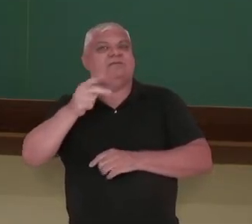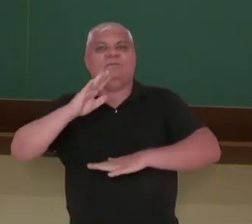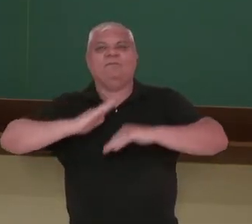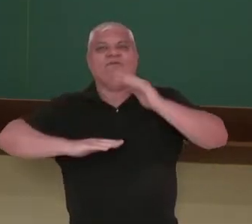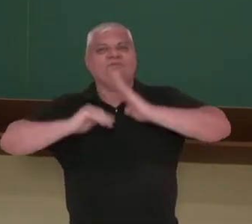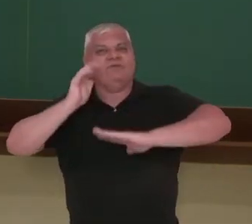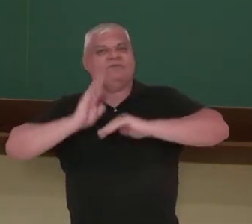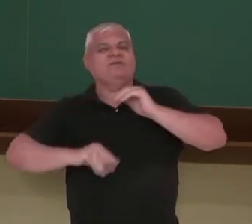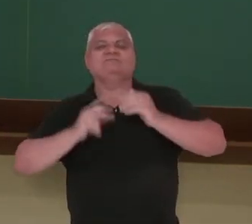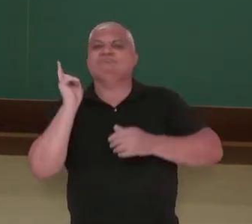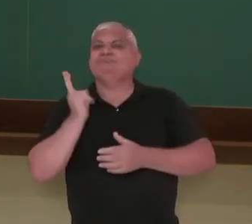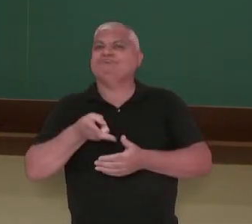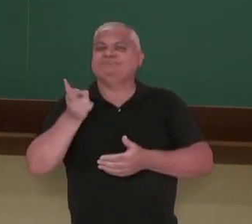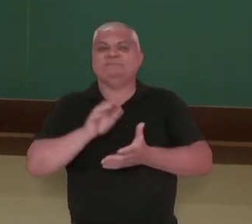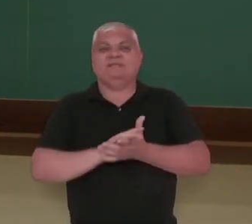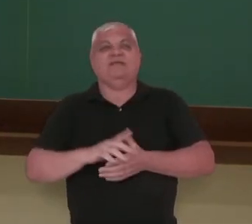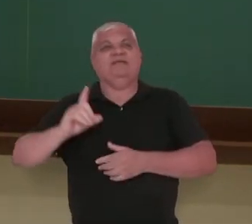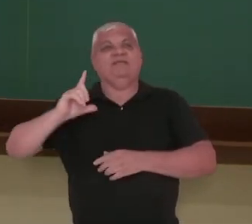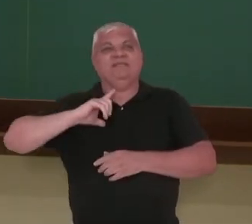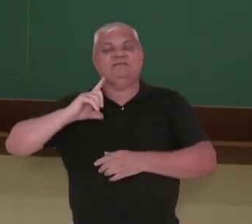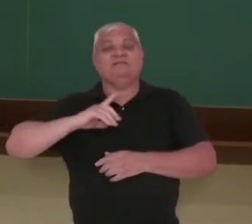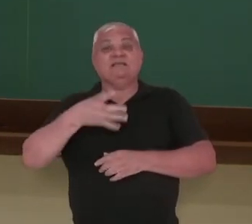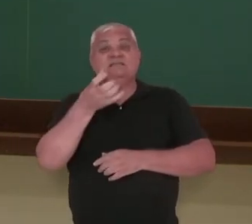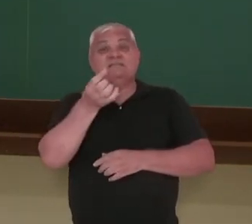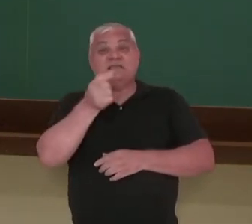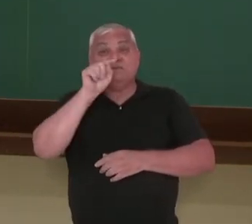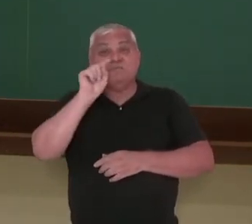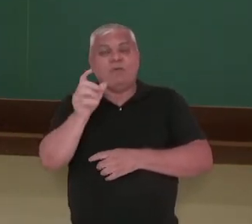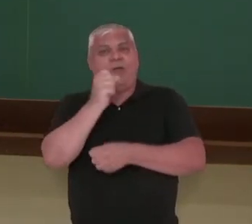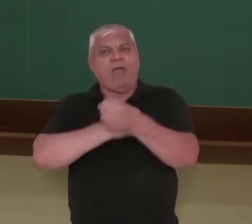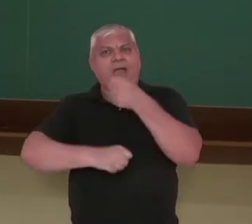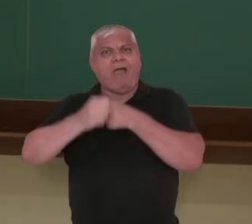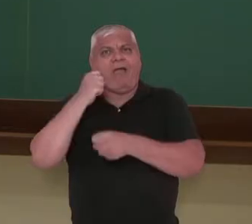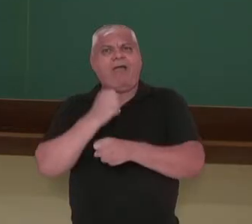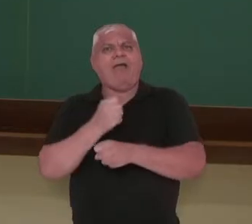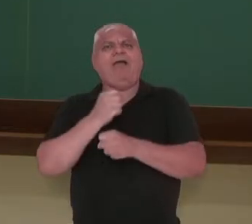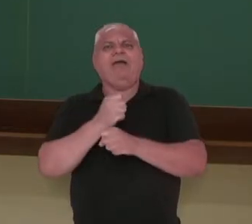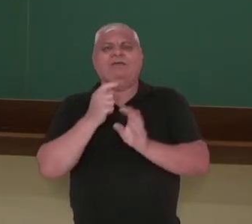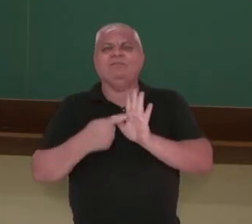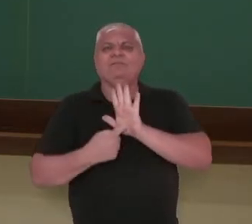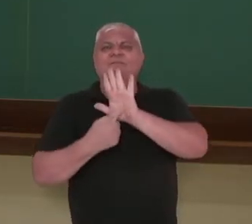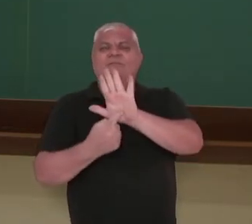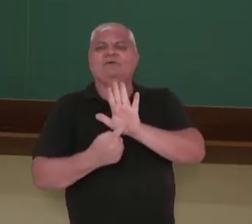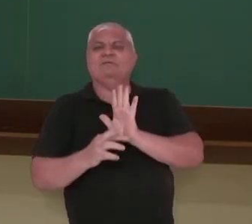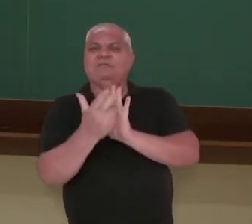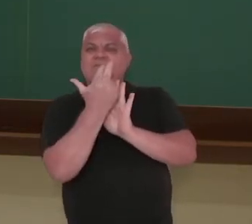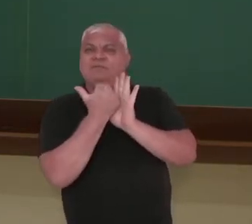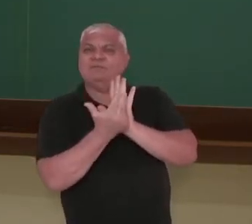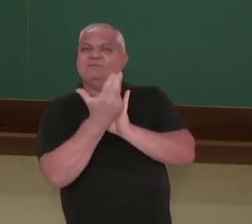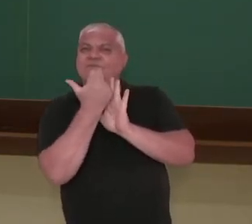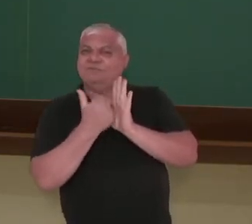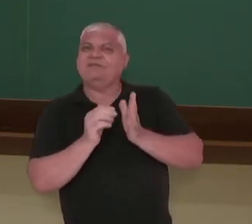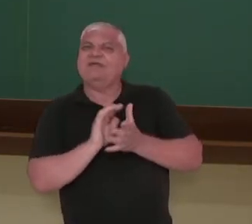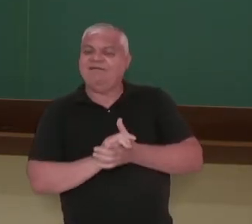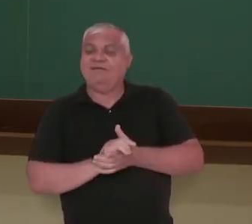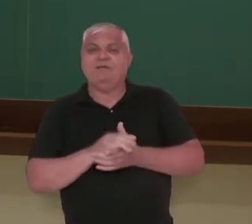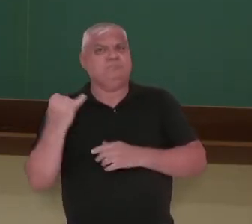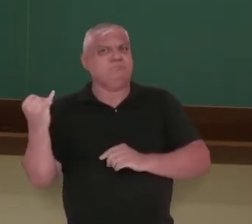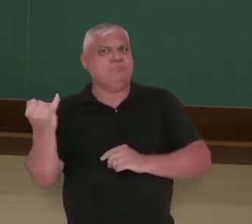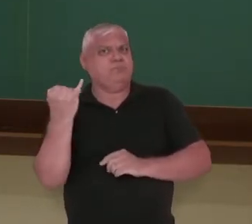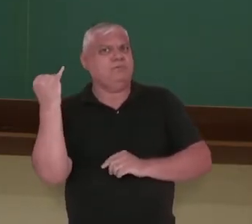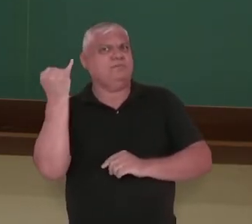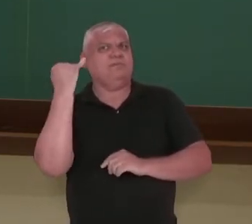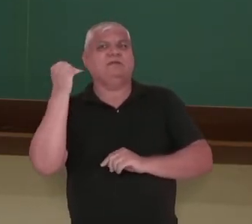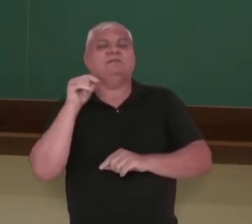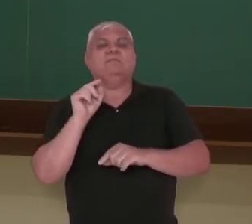pintando. Então, nós tivemos, portanto, 6.000 anos de história registrada através da pintura de história humana. Então, a pintura foi essencial